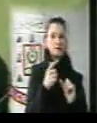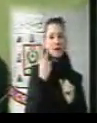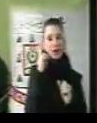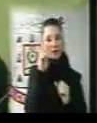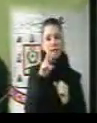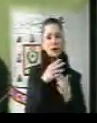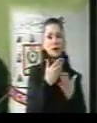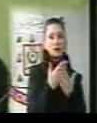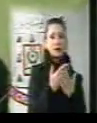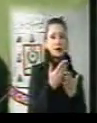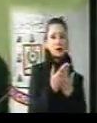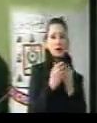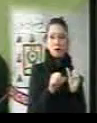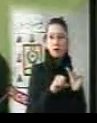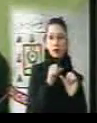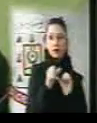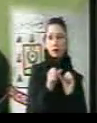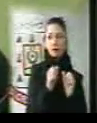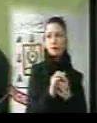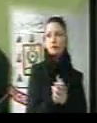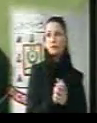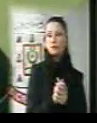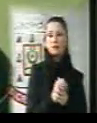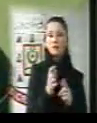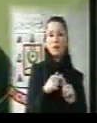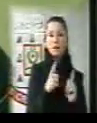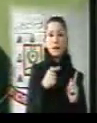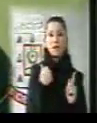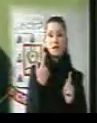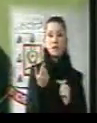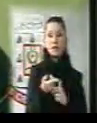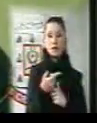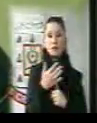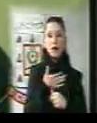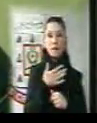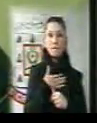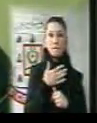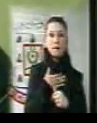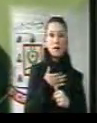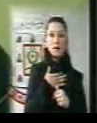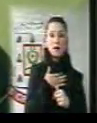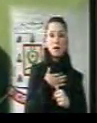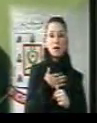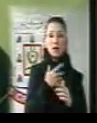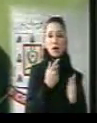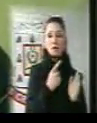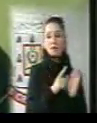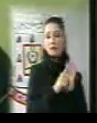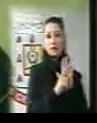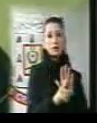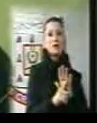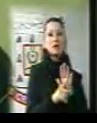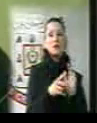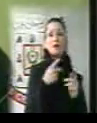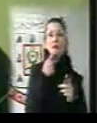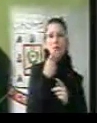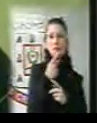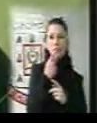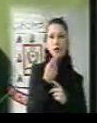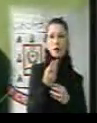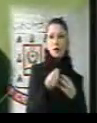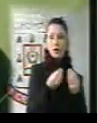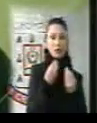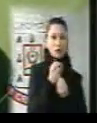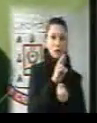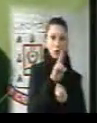estudo e nos relatasse. Mas eu, na minha apresentação, eu falei que ia passar a mão